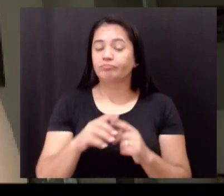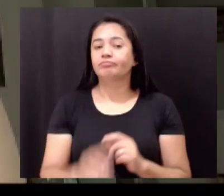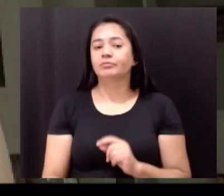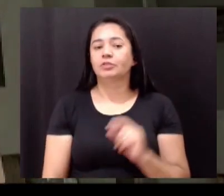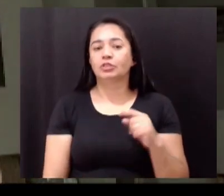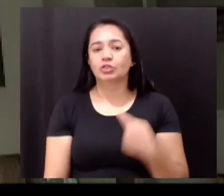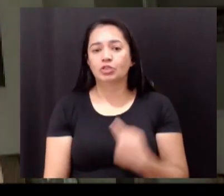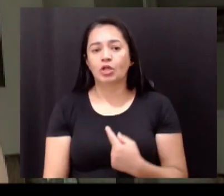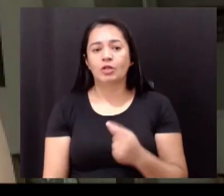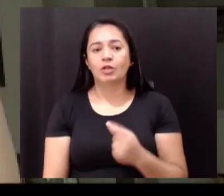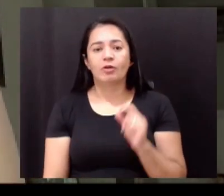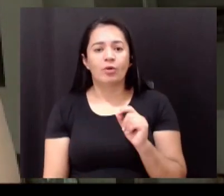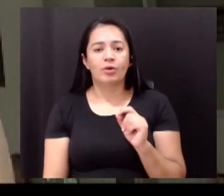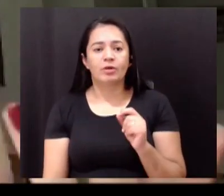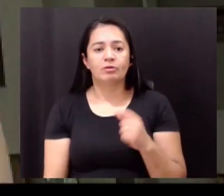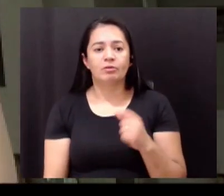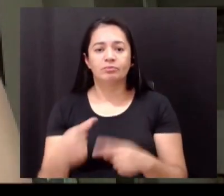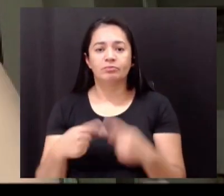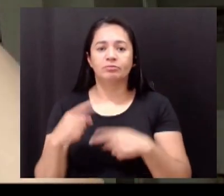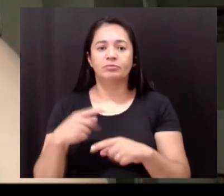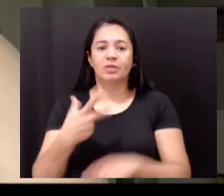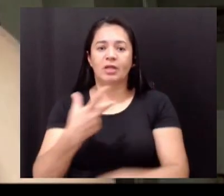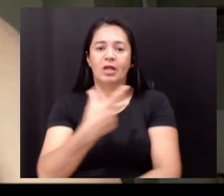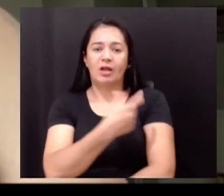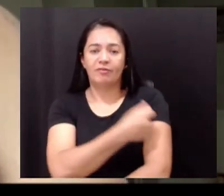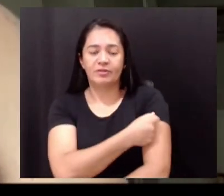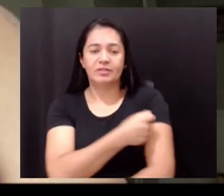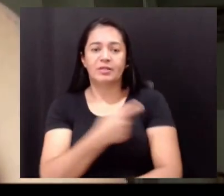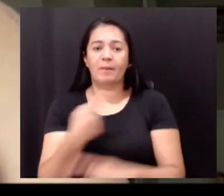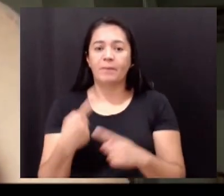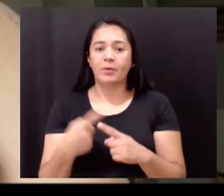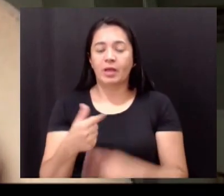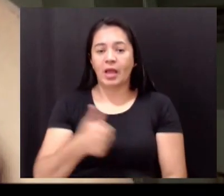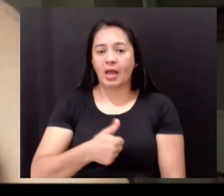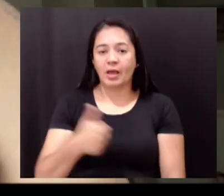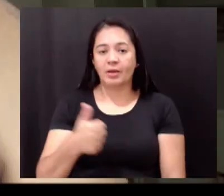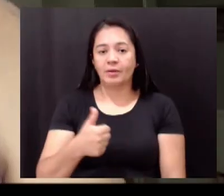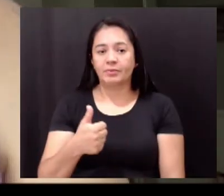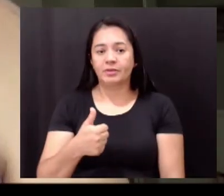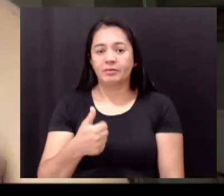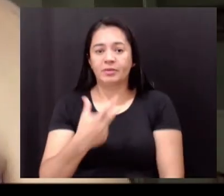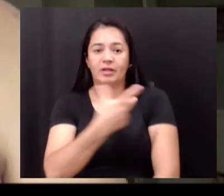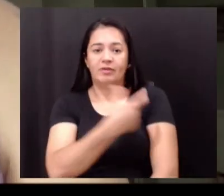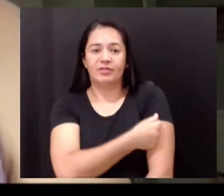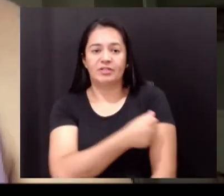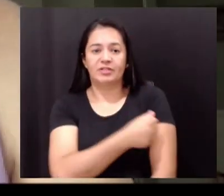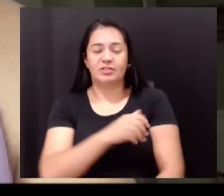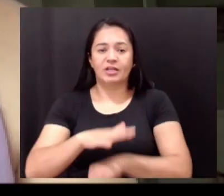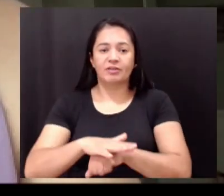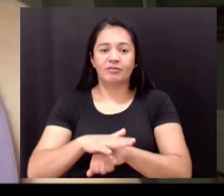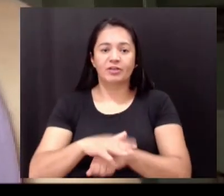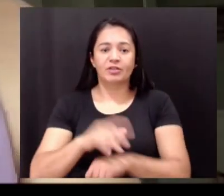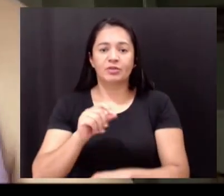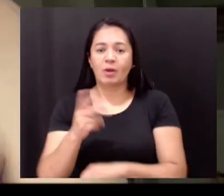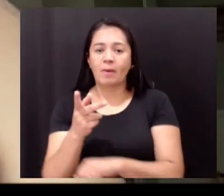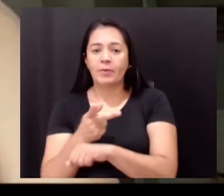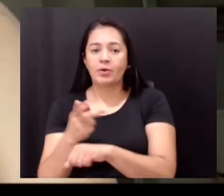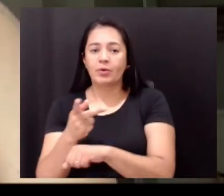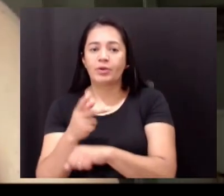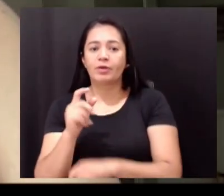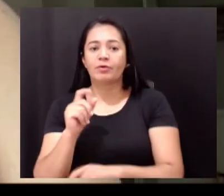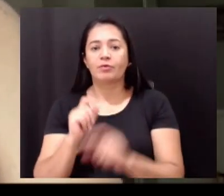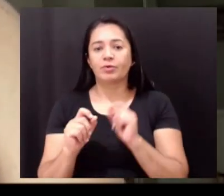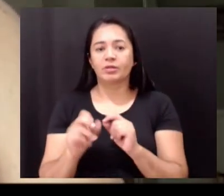o desenvolvimento das vacinas. Tanto é que a primeira vacina que surgiu contra o HPV, ela buscava justamente atacar